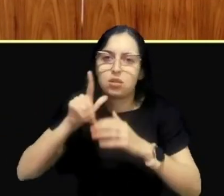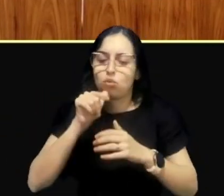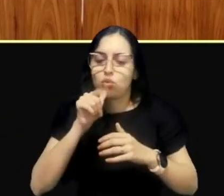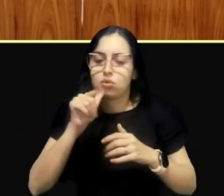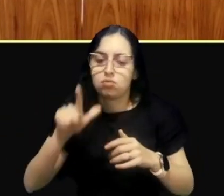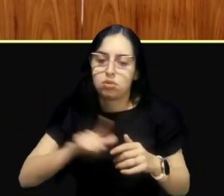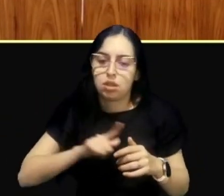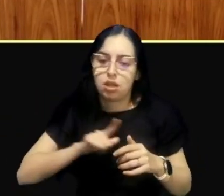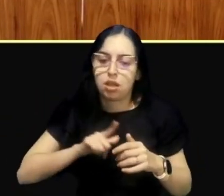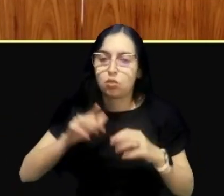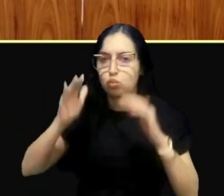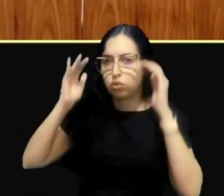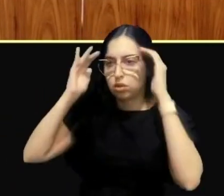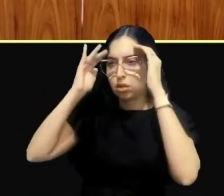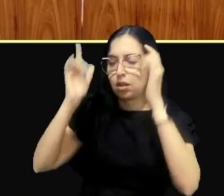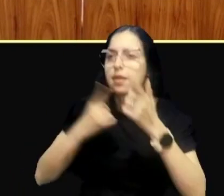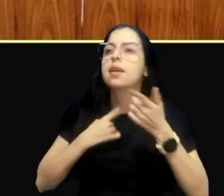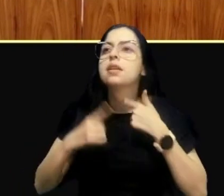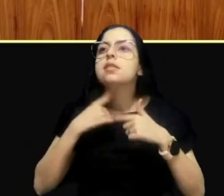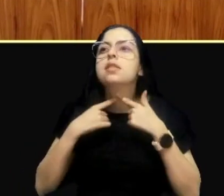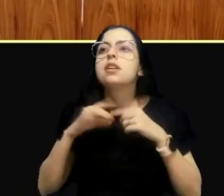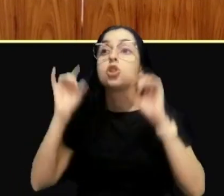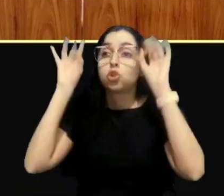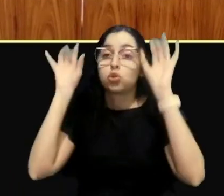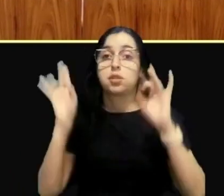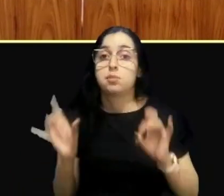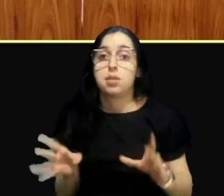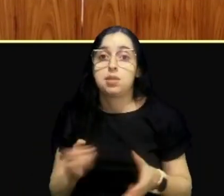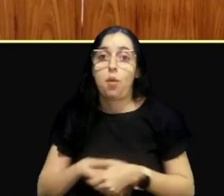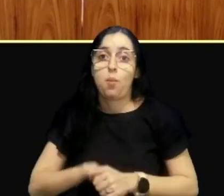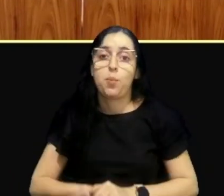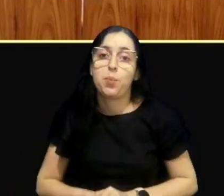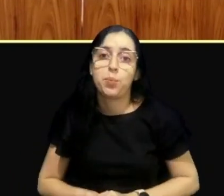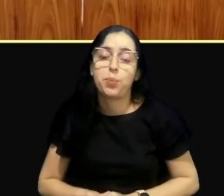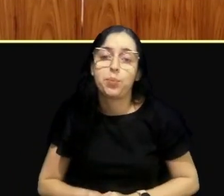têm a ambição sempre de ser especial, né?